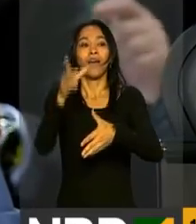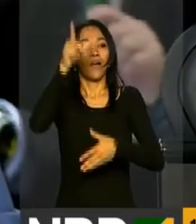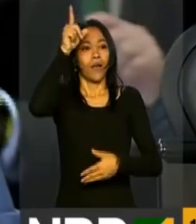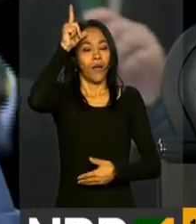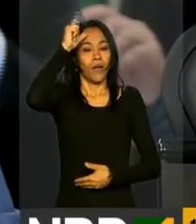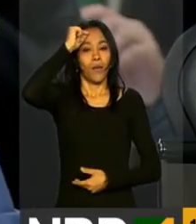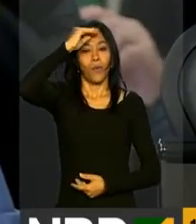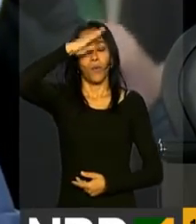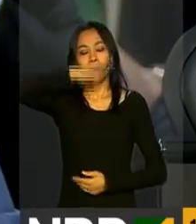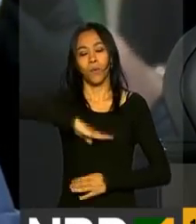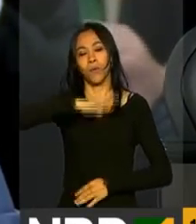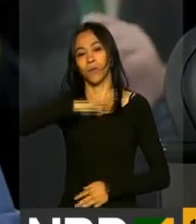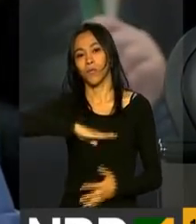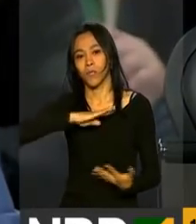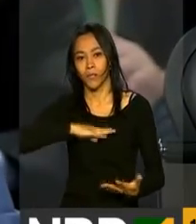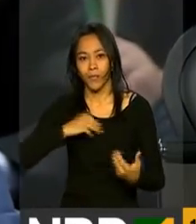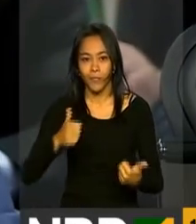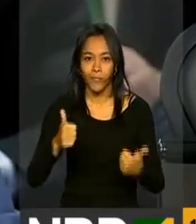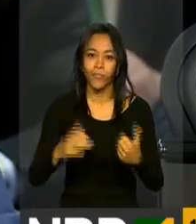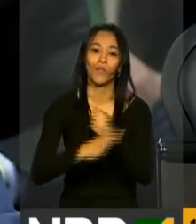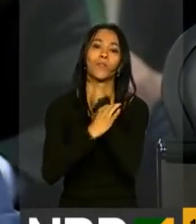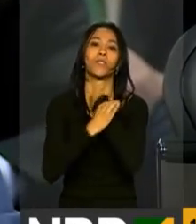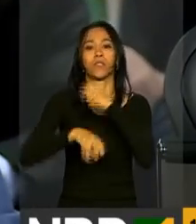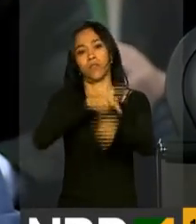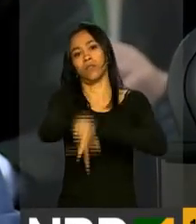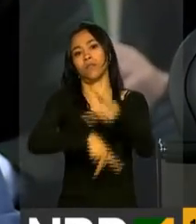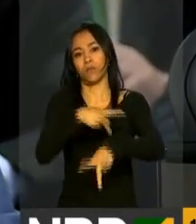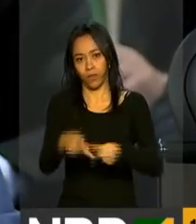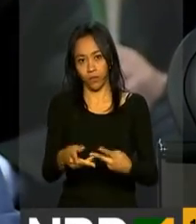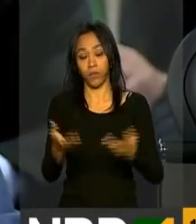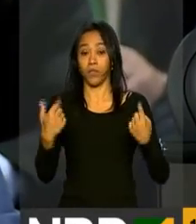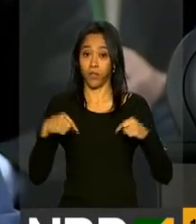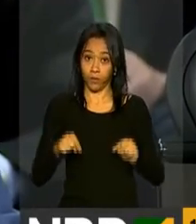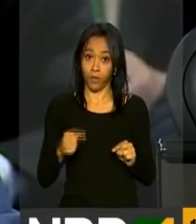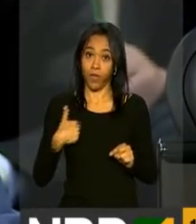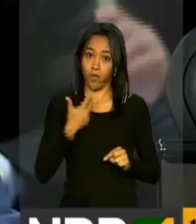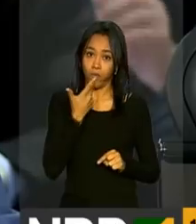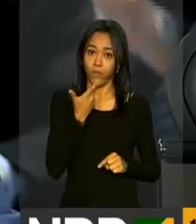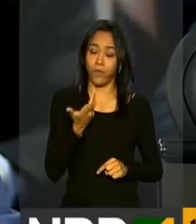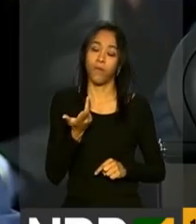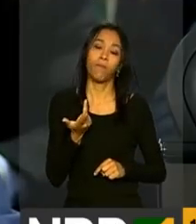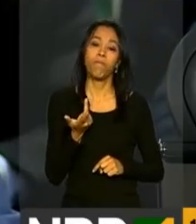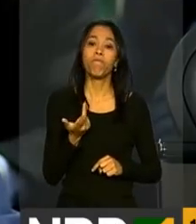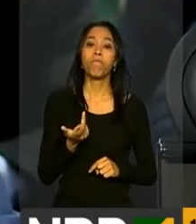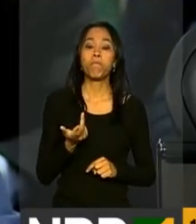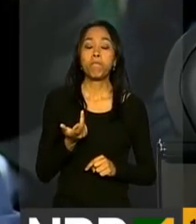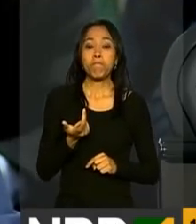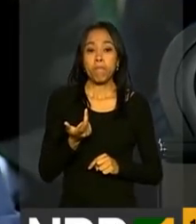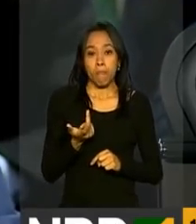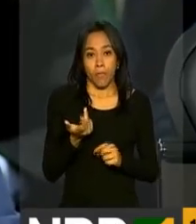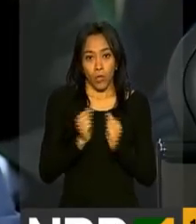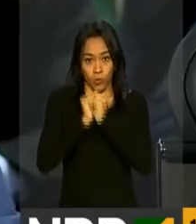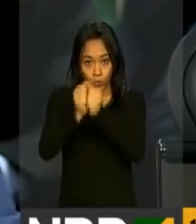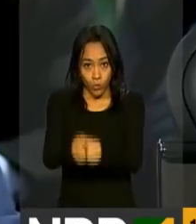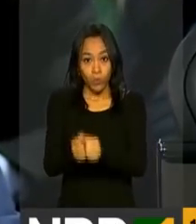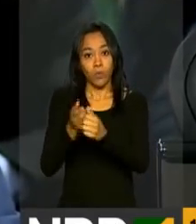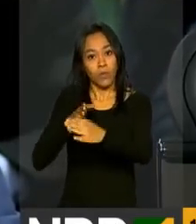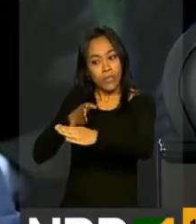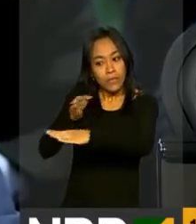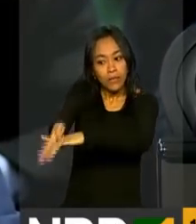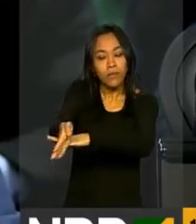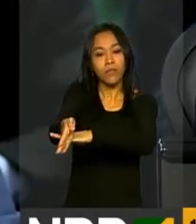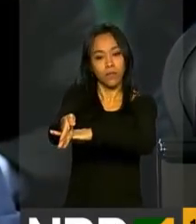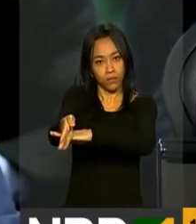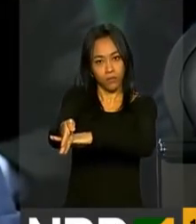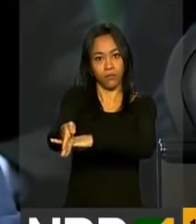da população então digo eu a ao lado da desta intervenção acordada como